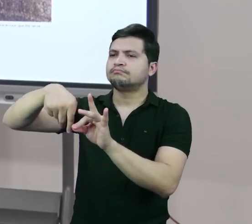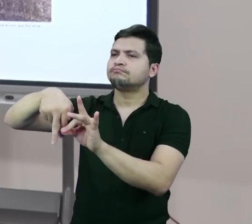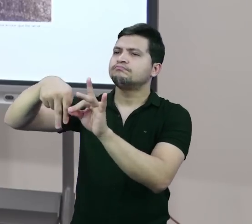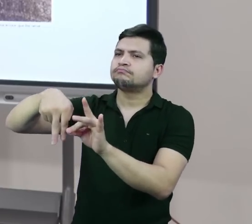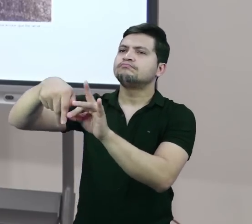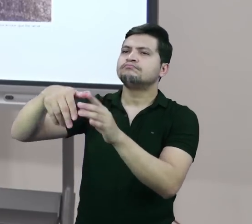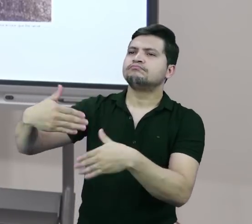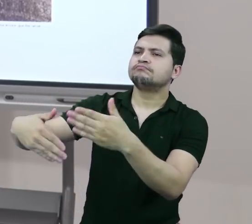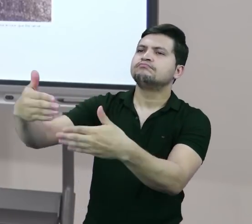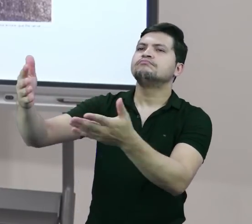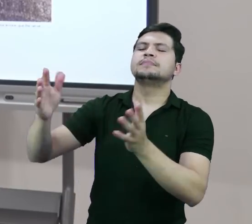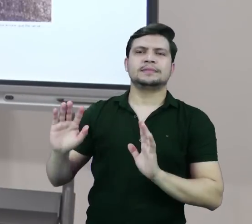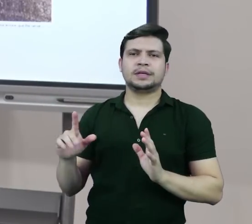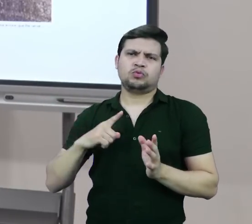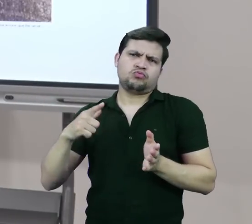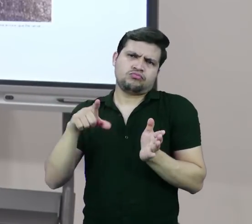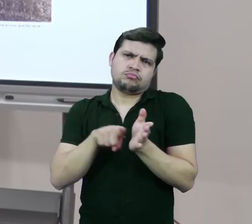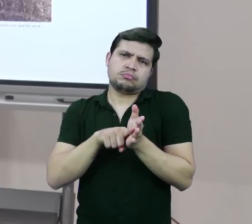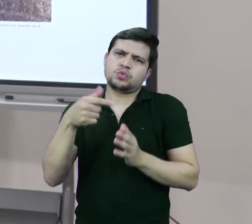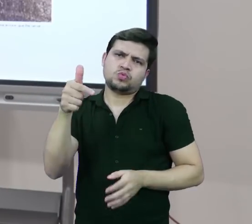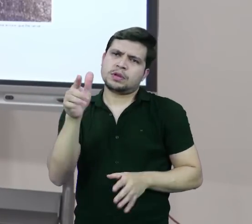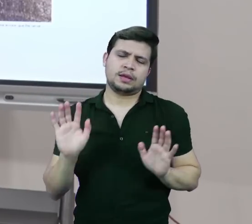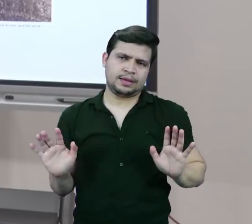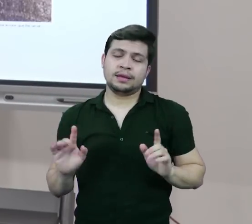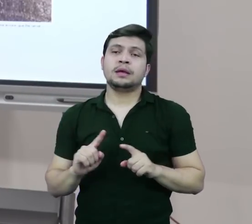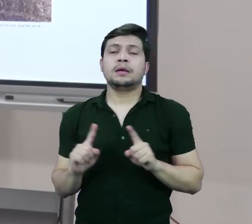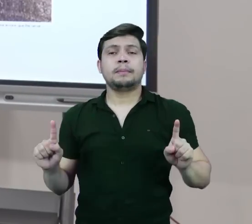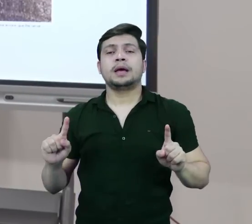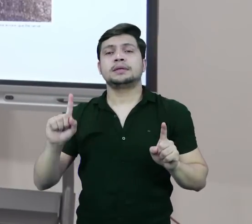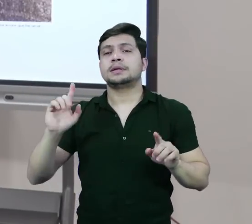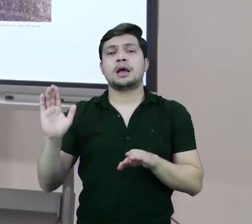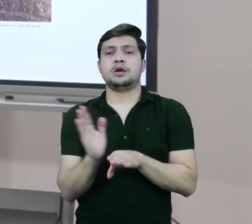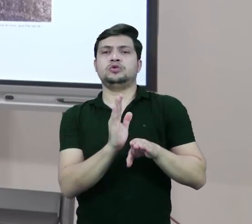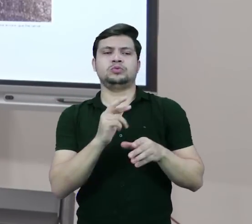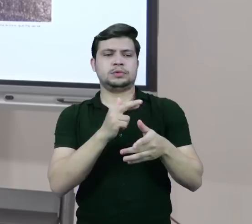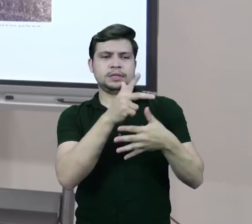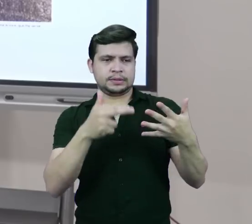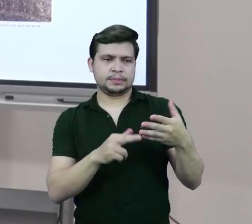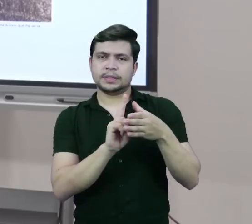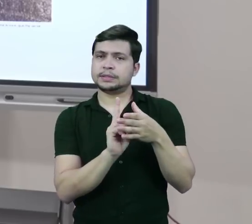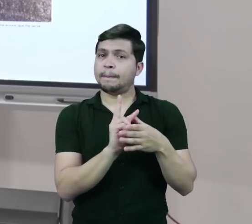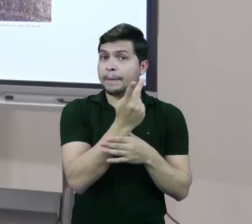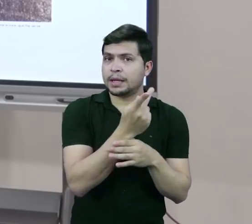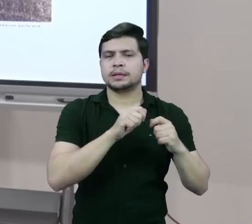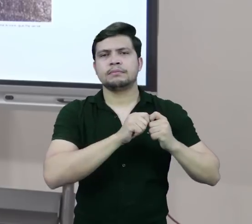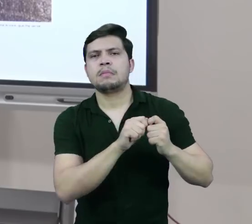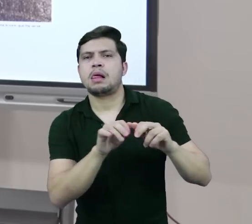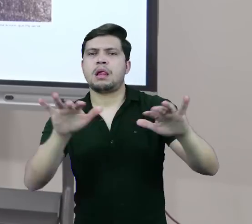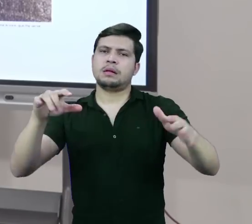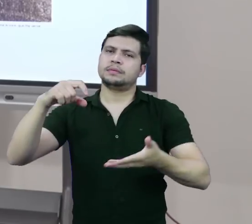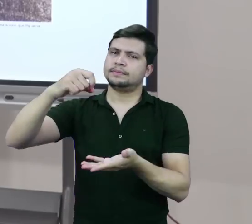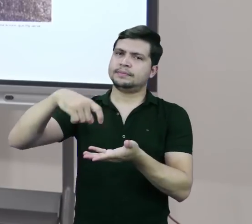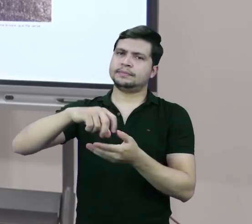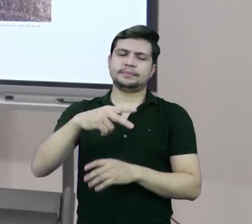ser vivo sem lhe causar prejuízo, mas é benefício para essa espécie, né? Inquilinismo